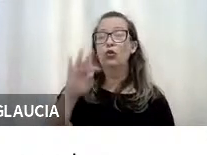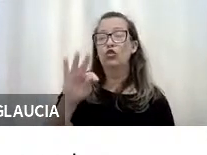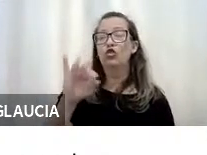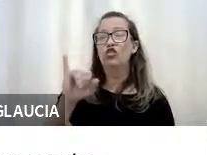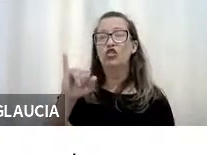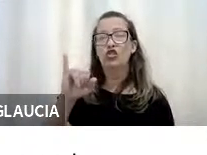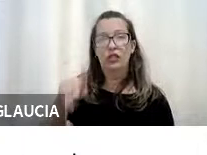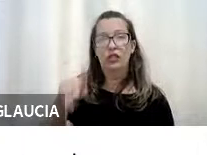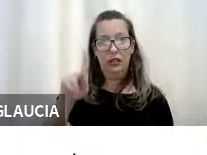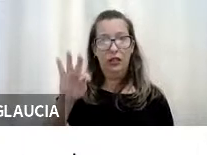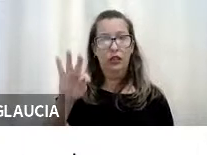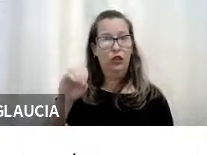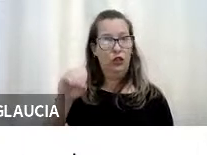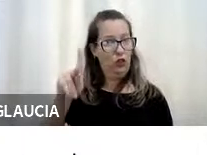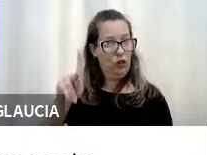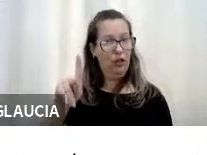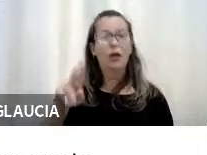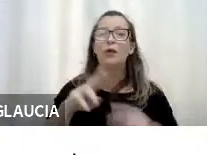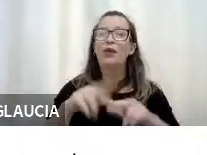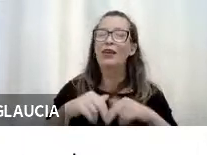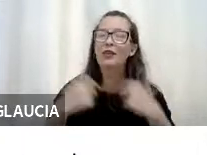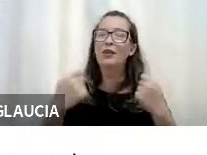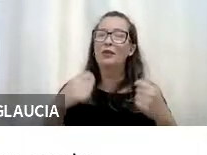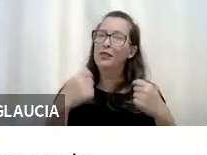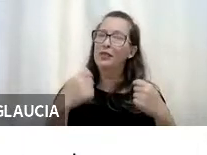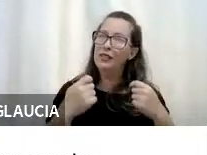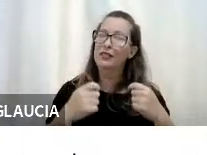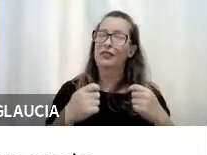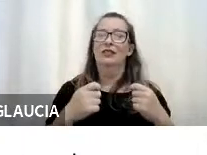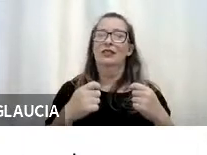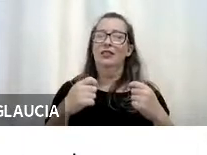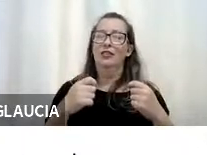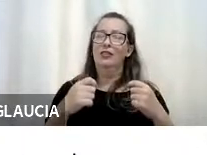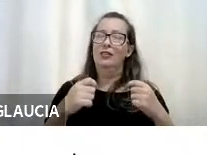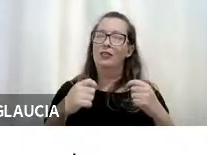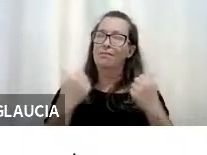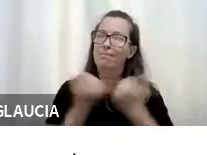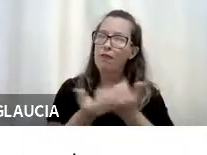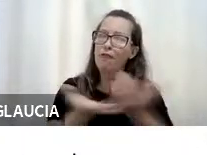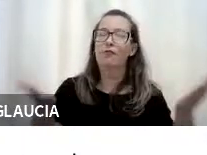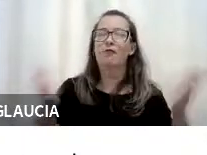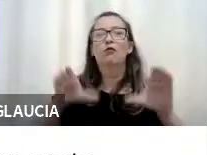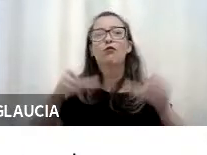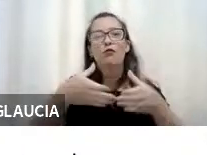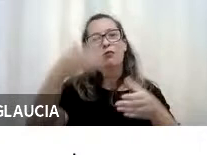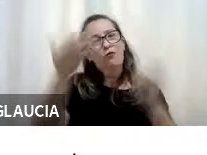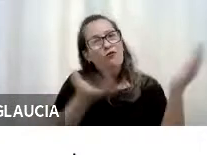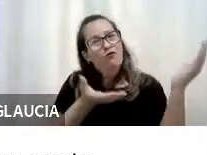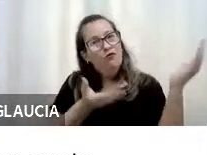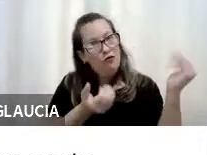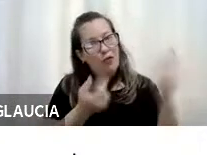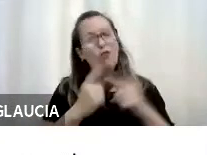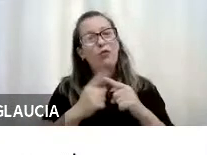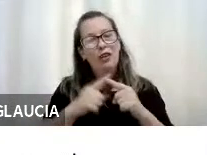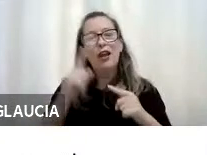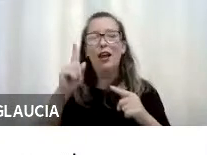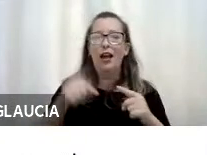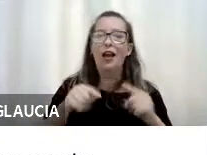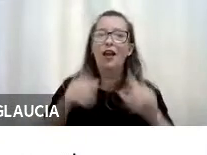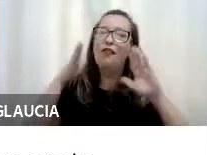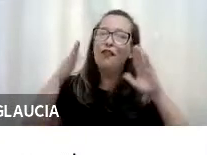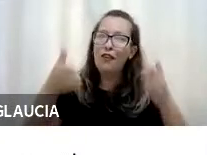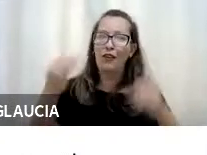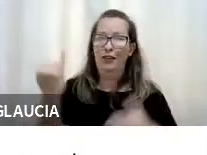acredita que seja um foco importante a partir de agora, né, de agora para adiante, para a gente